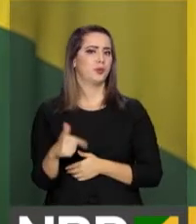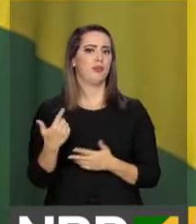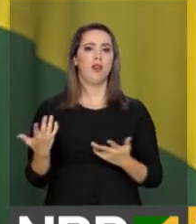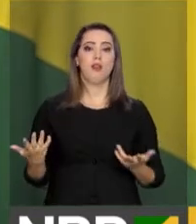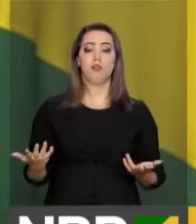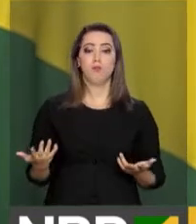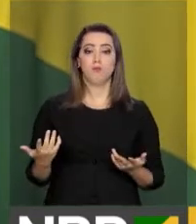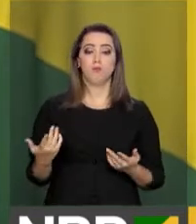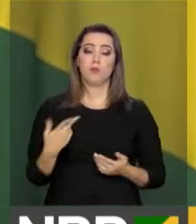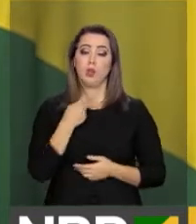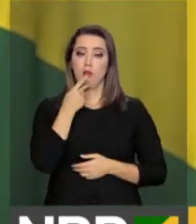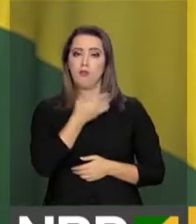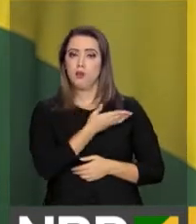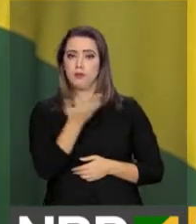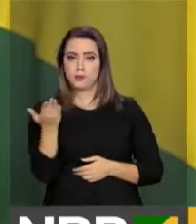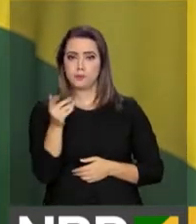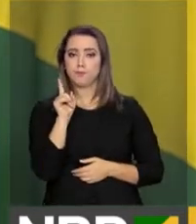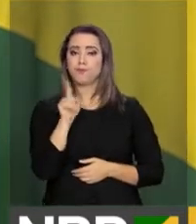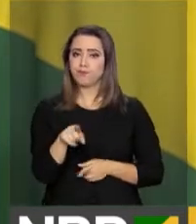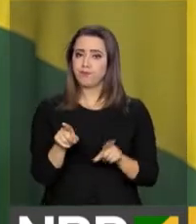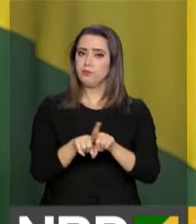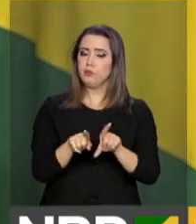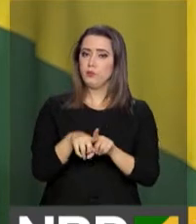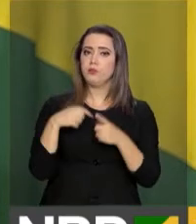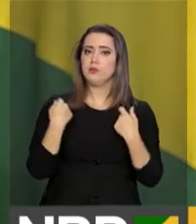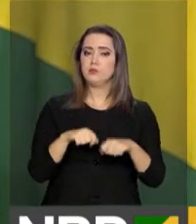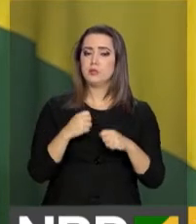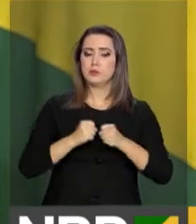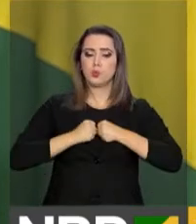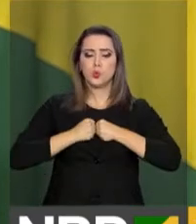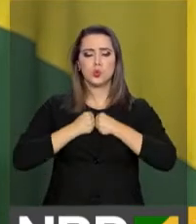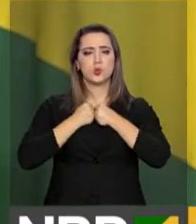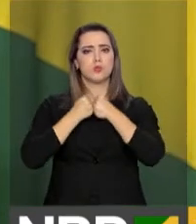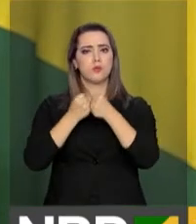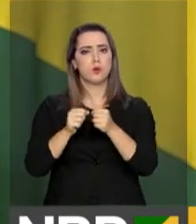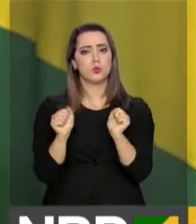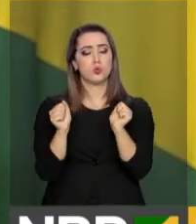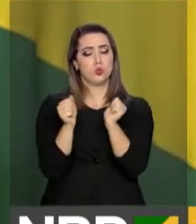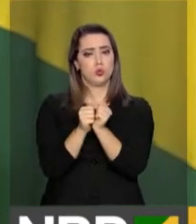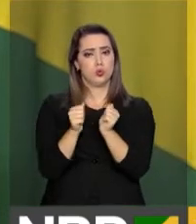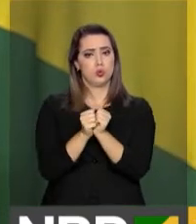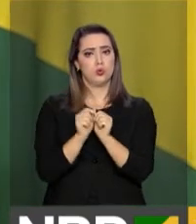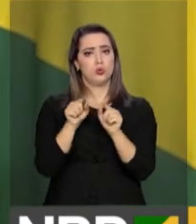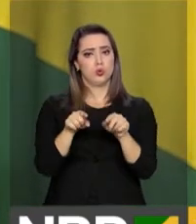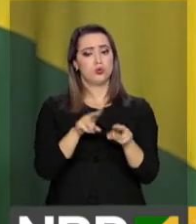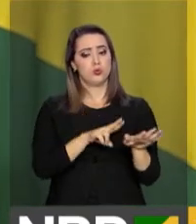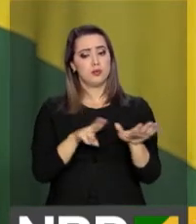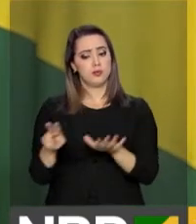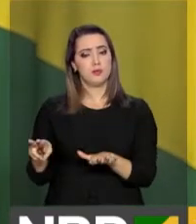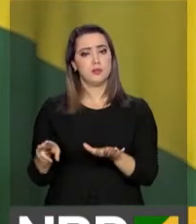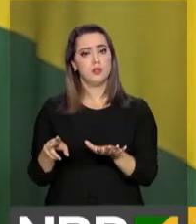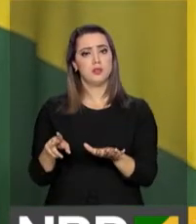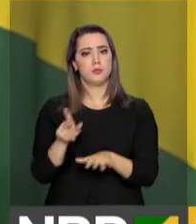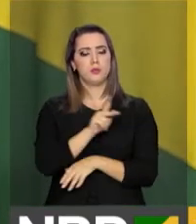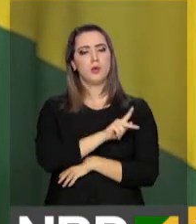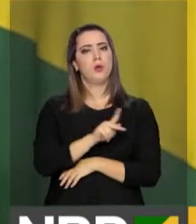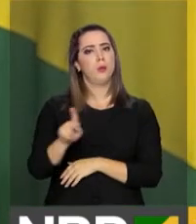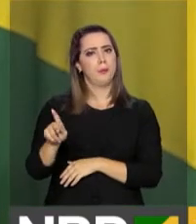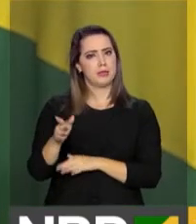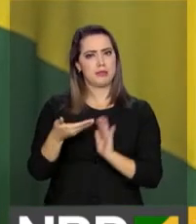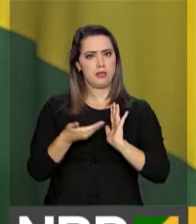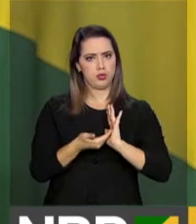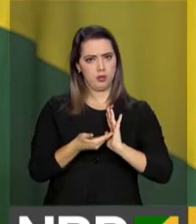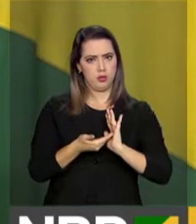país e vou dizer ao senhor o seguinte eu acho que nós temos que fazer um esforço concentrado nesta semana o presidente rodrigo maia